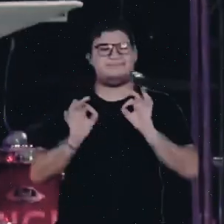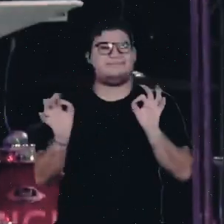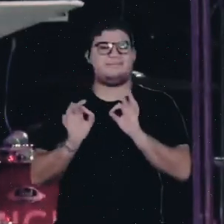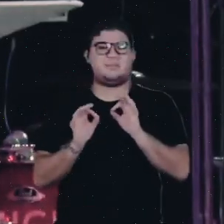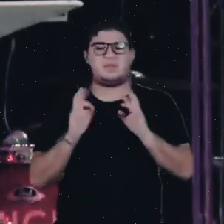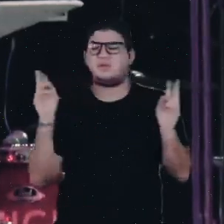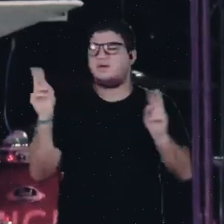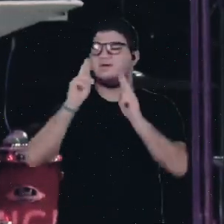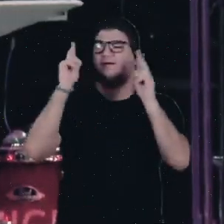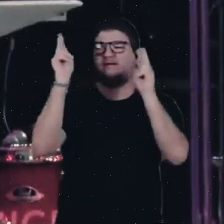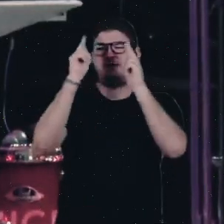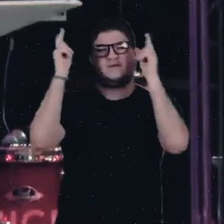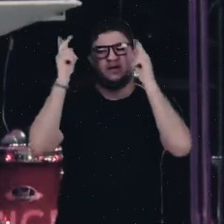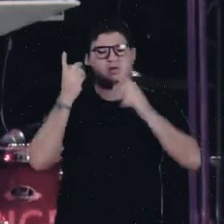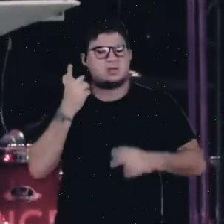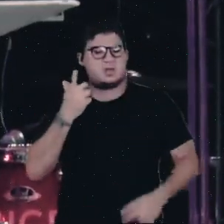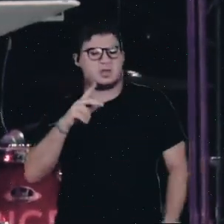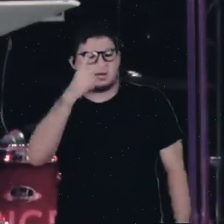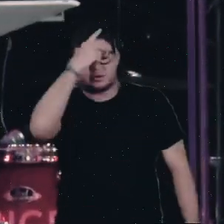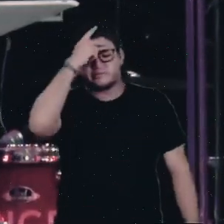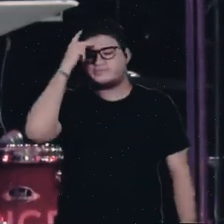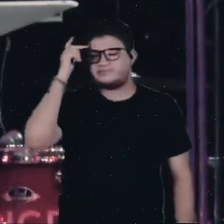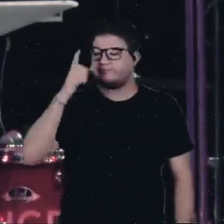como valorizar. Não tem.